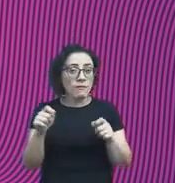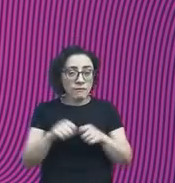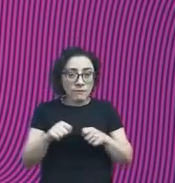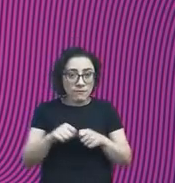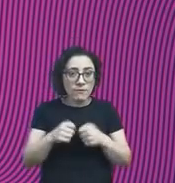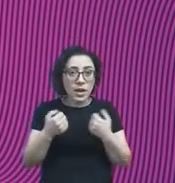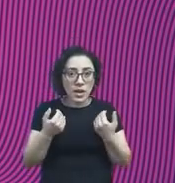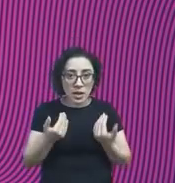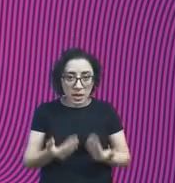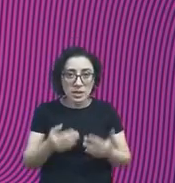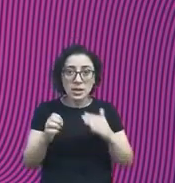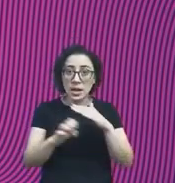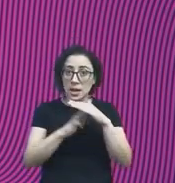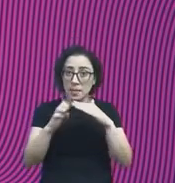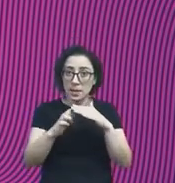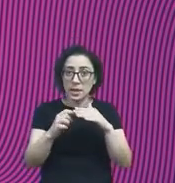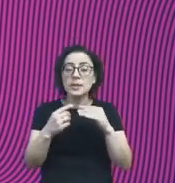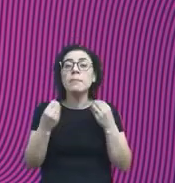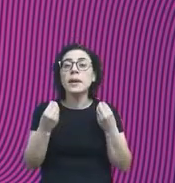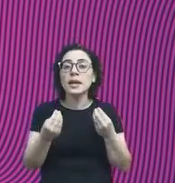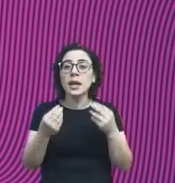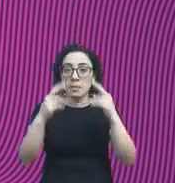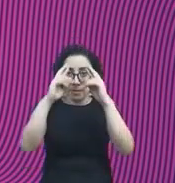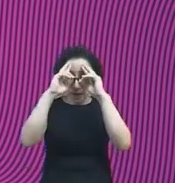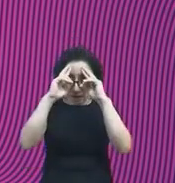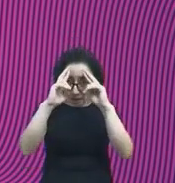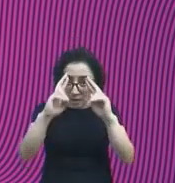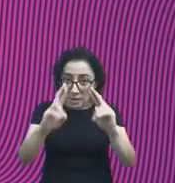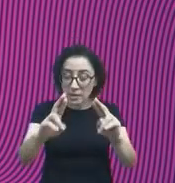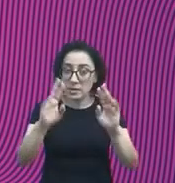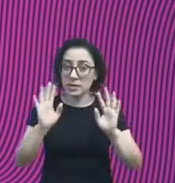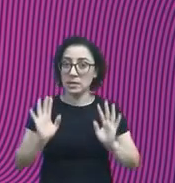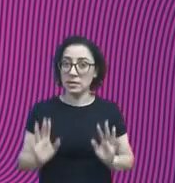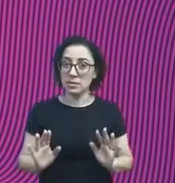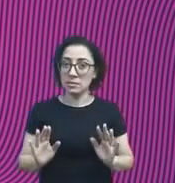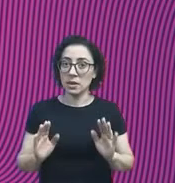para respeitar eticamente